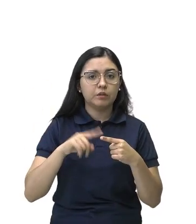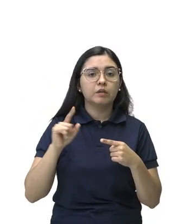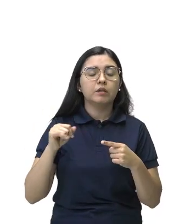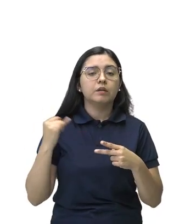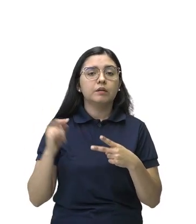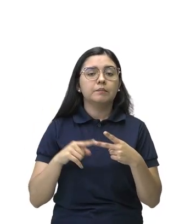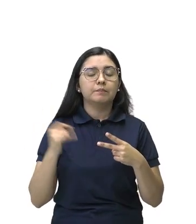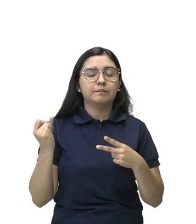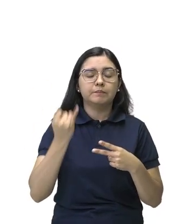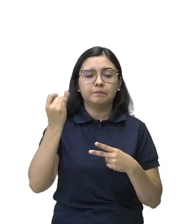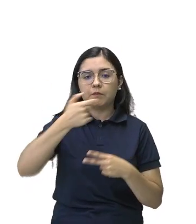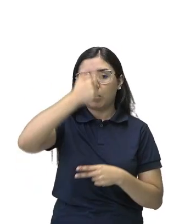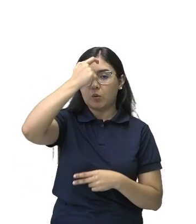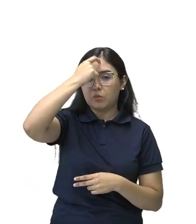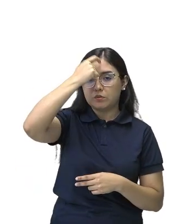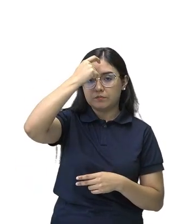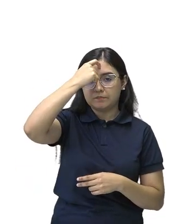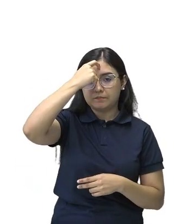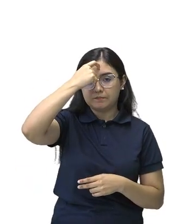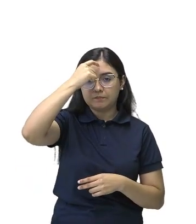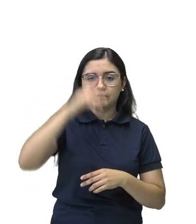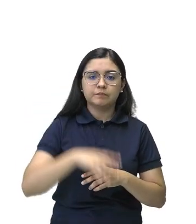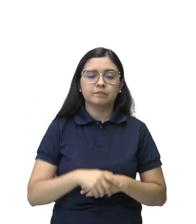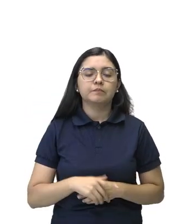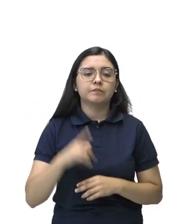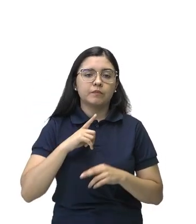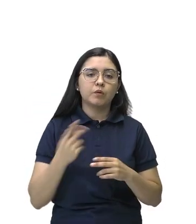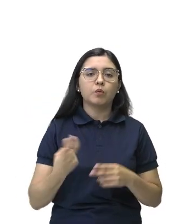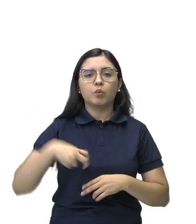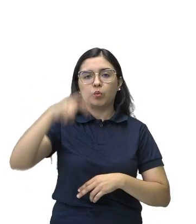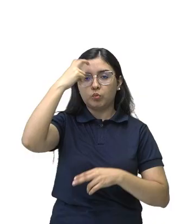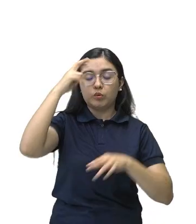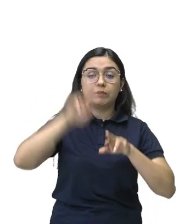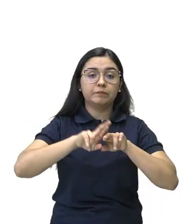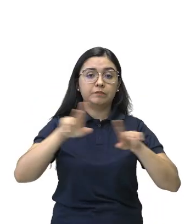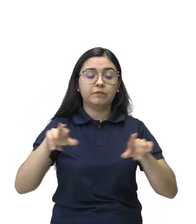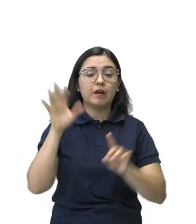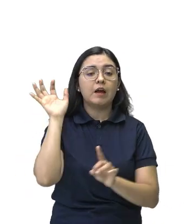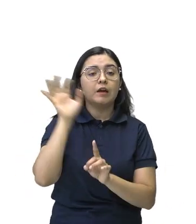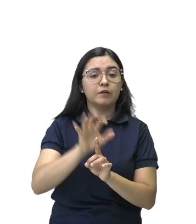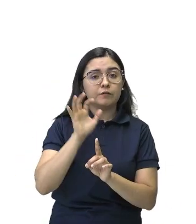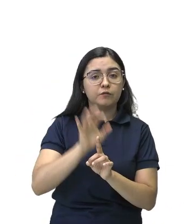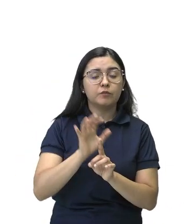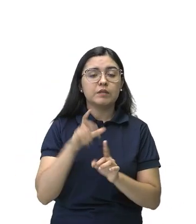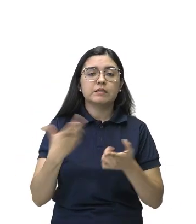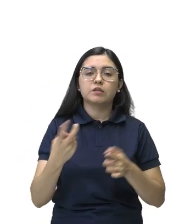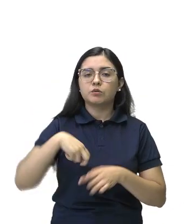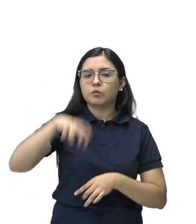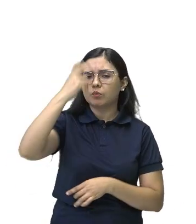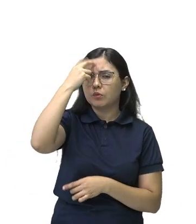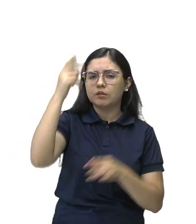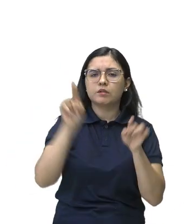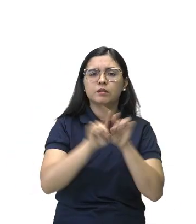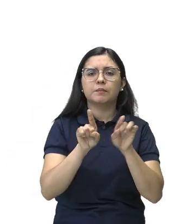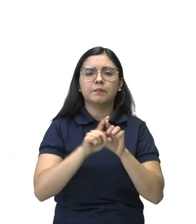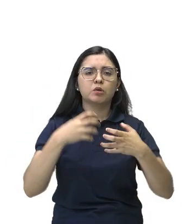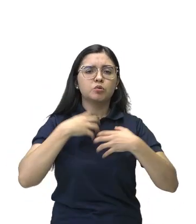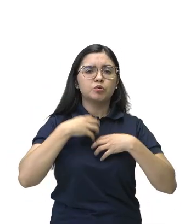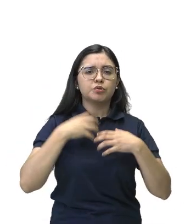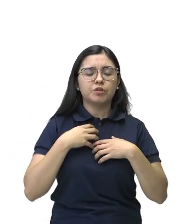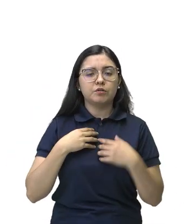a conscientização intercultural, a influência sobre as culturas e os modos de